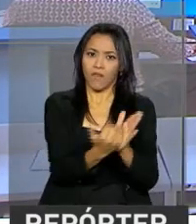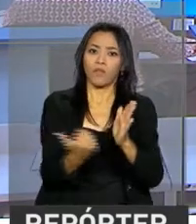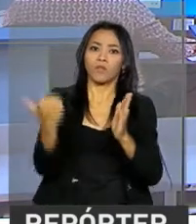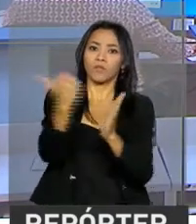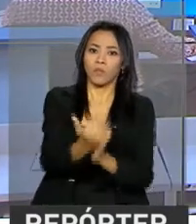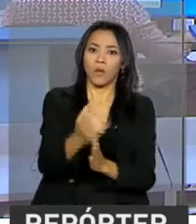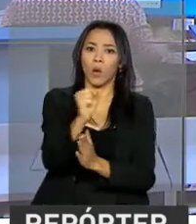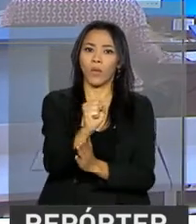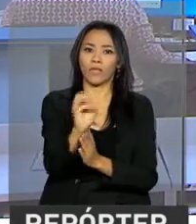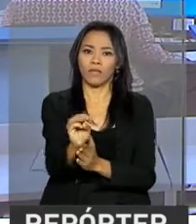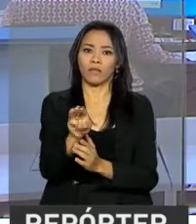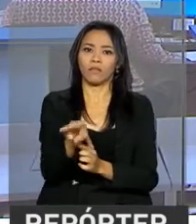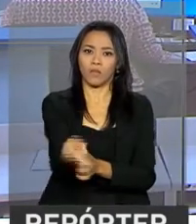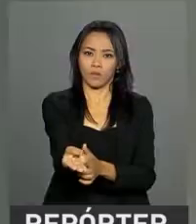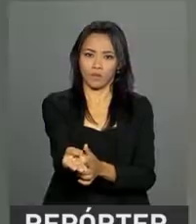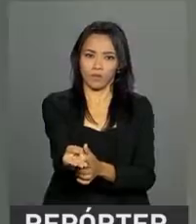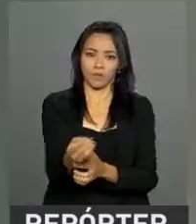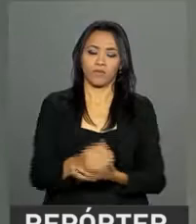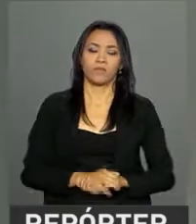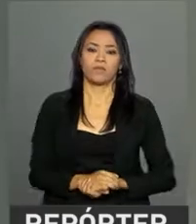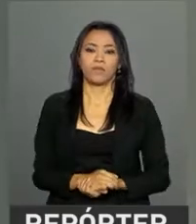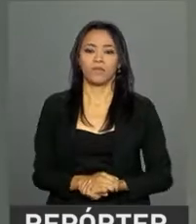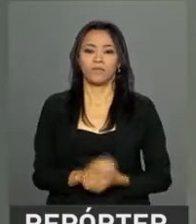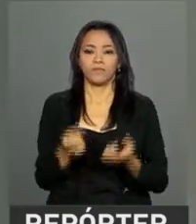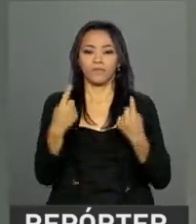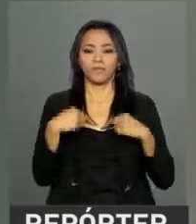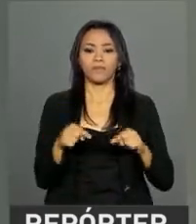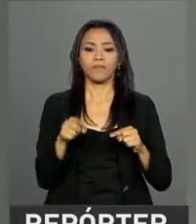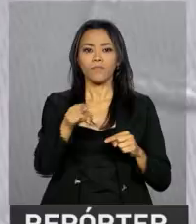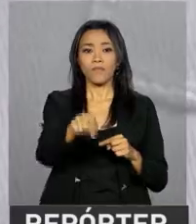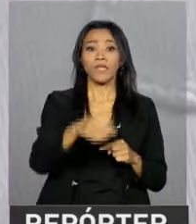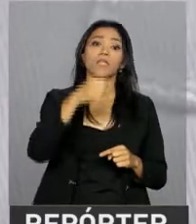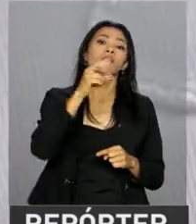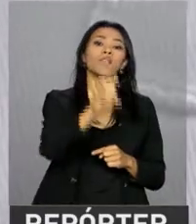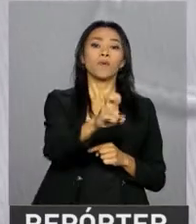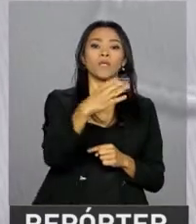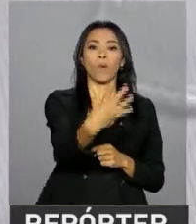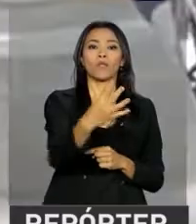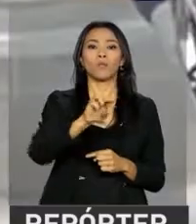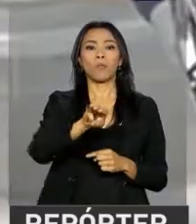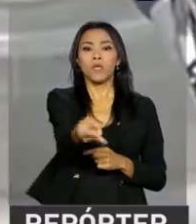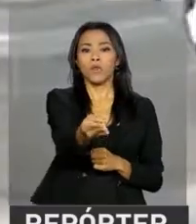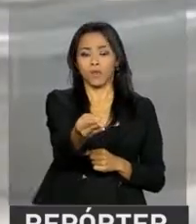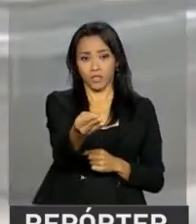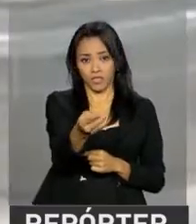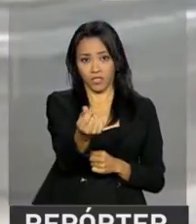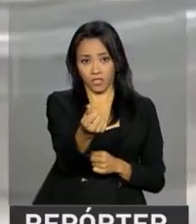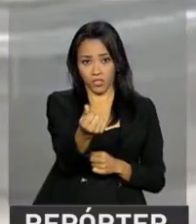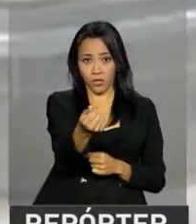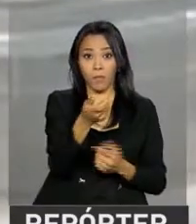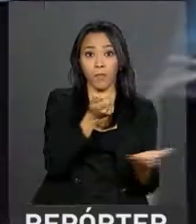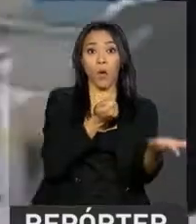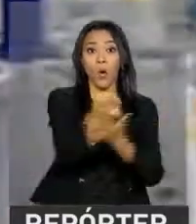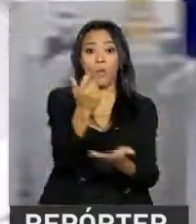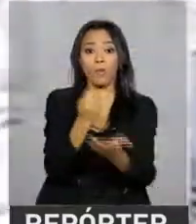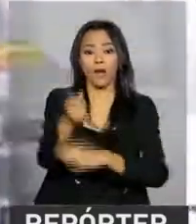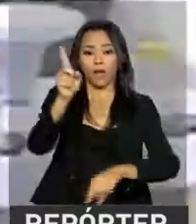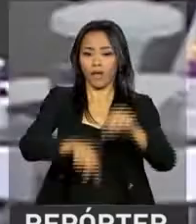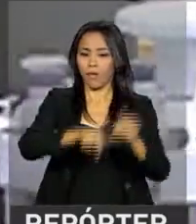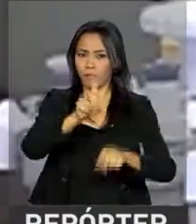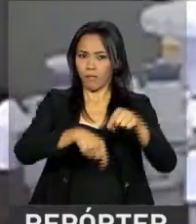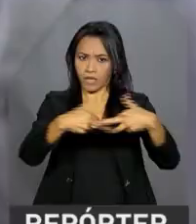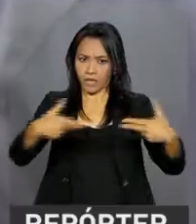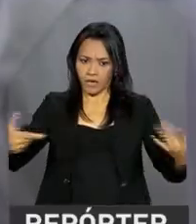80 milhões são 54 milhões de reais para a compra de equipamentos que vão ser instalados